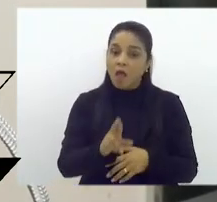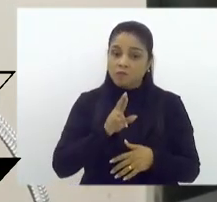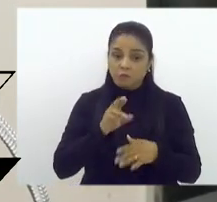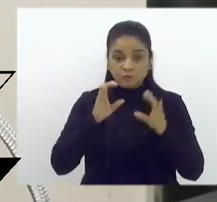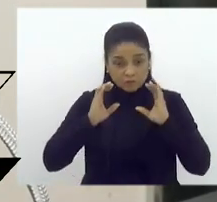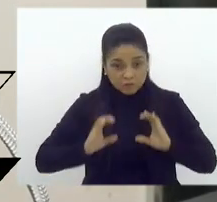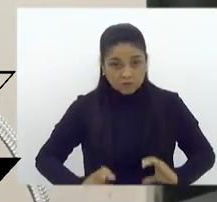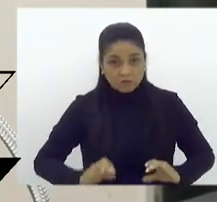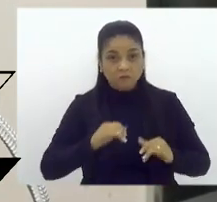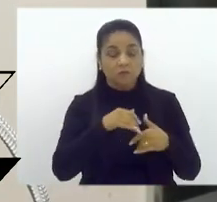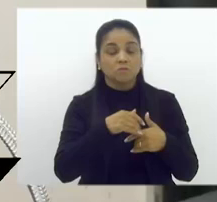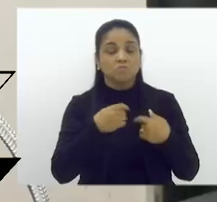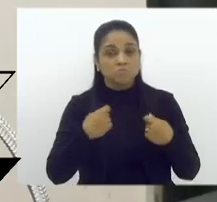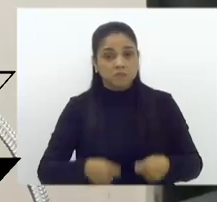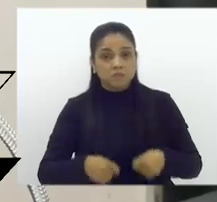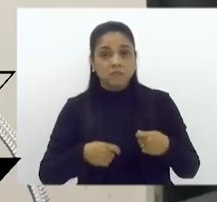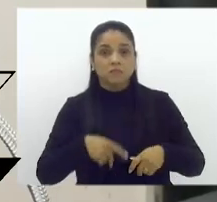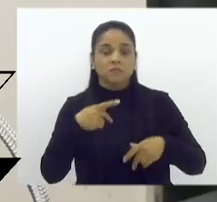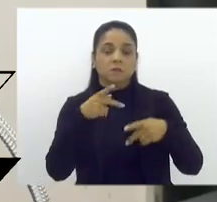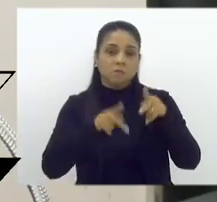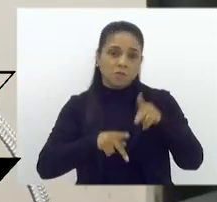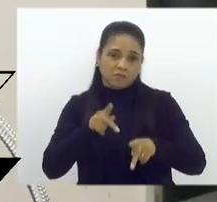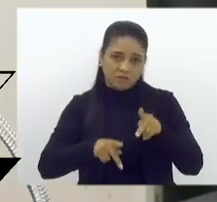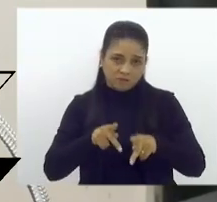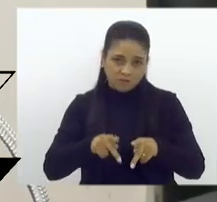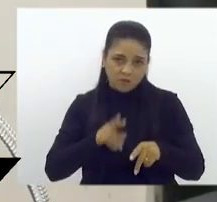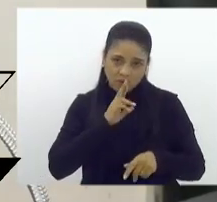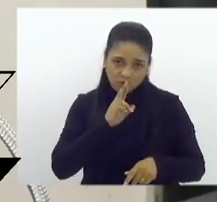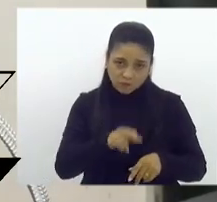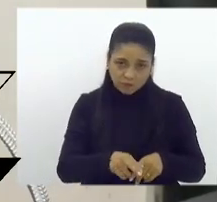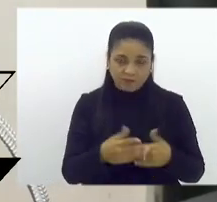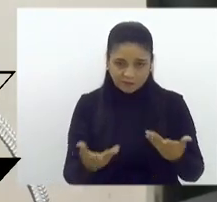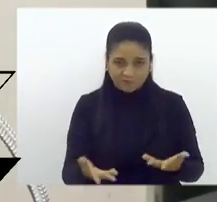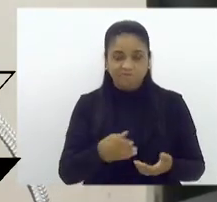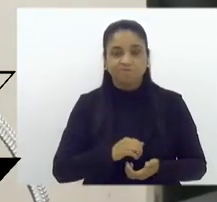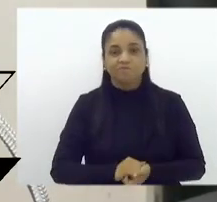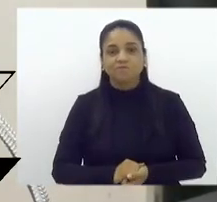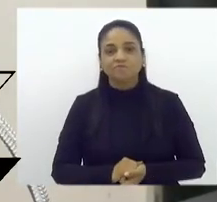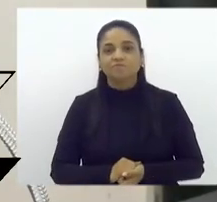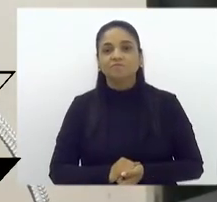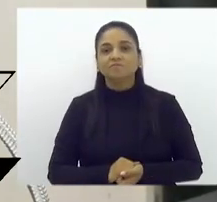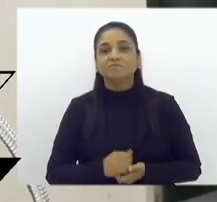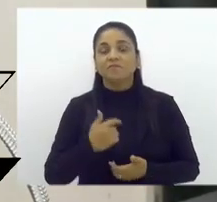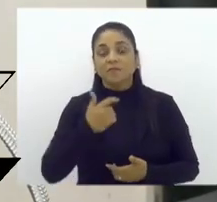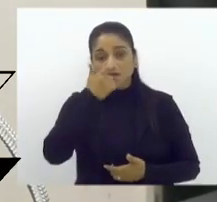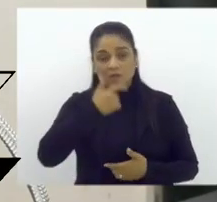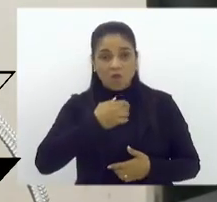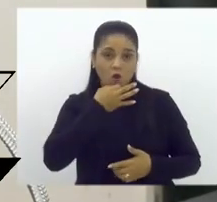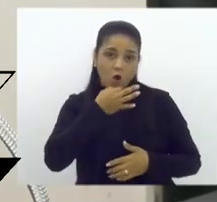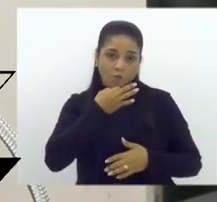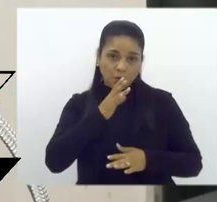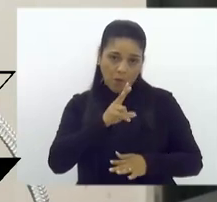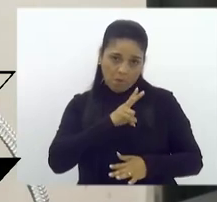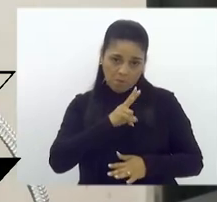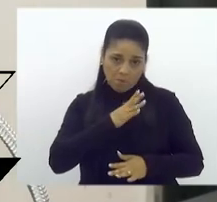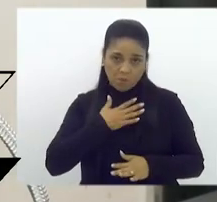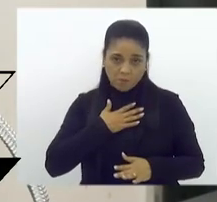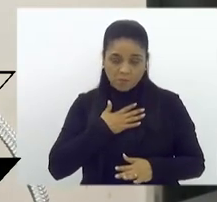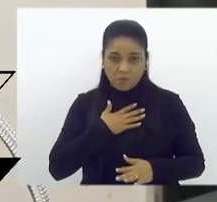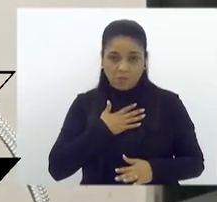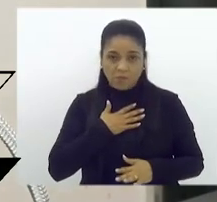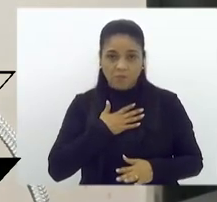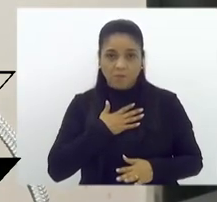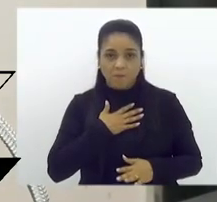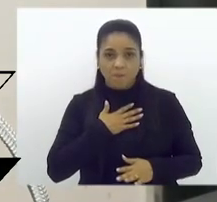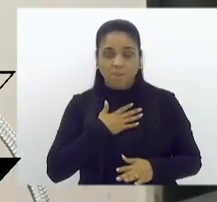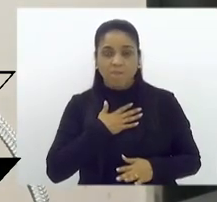nós, é dar resposta imediata a um problema que está colocado. Eu, por essência, aí é uma opinião pessoal, eu me